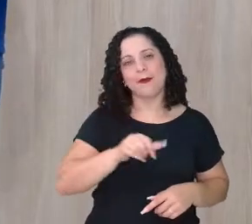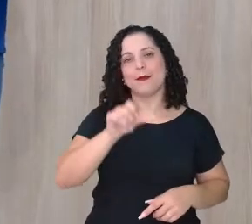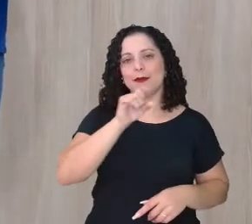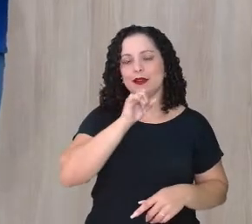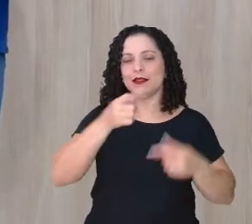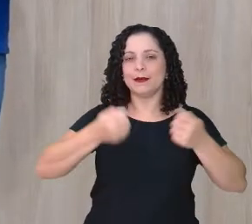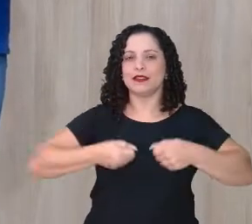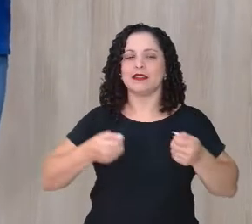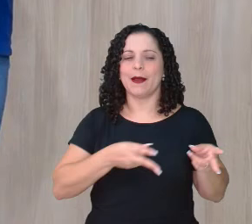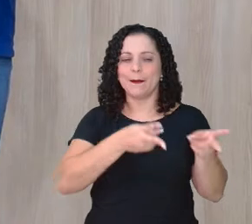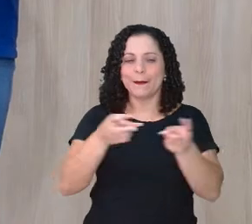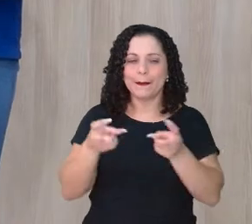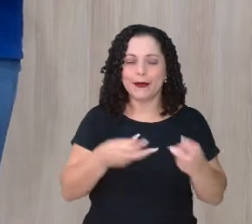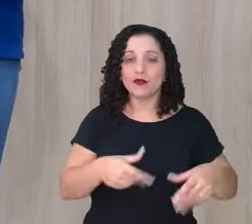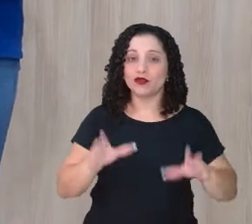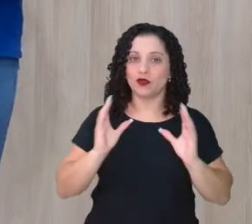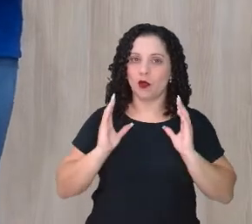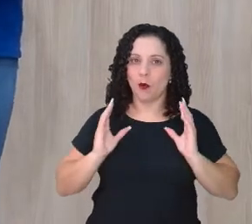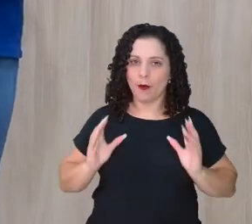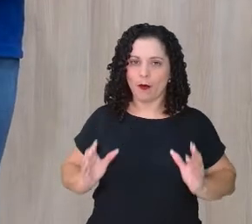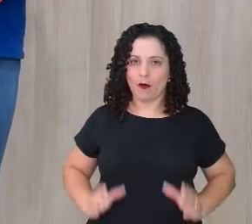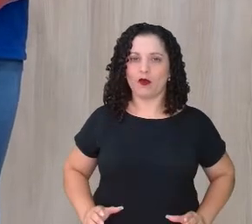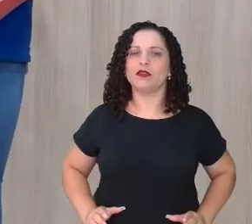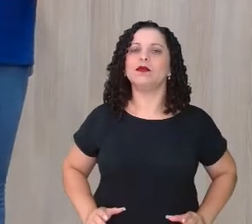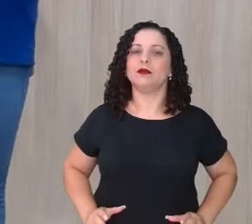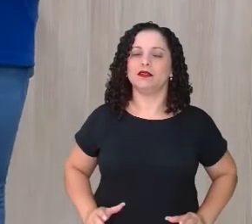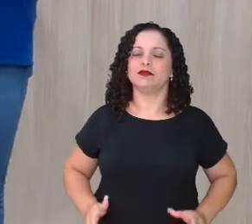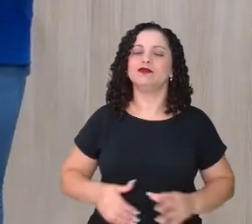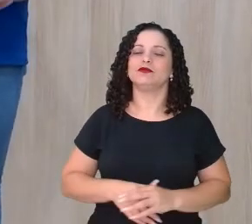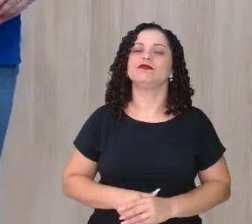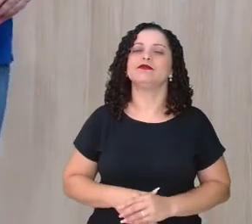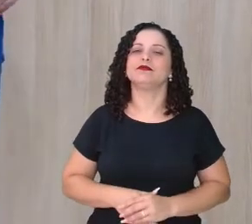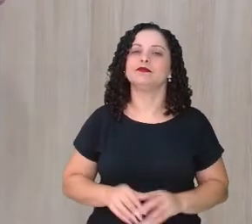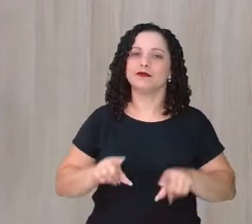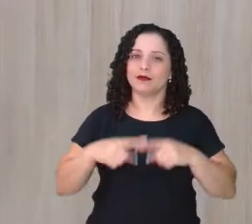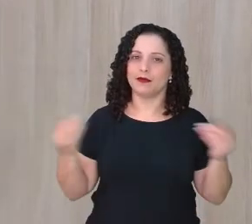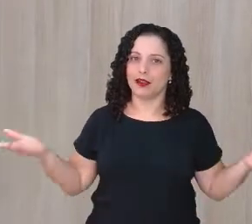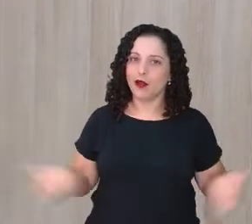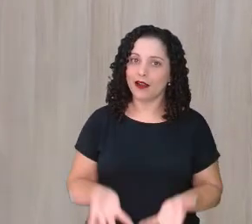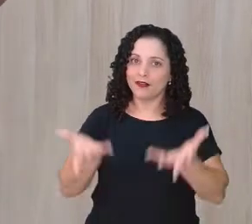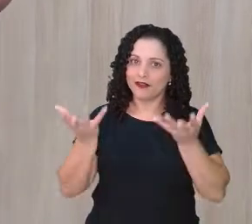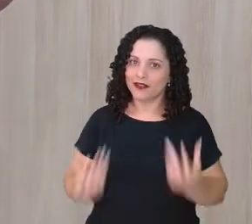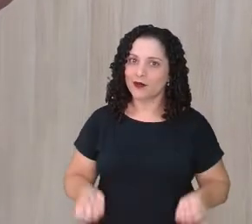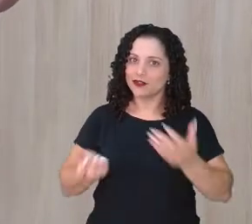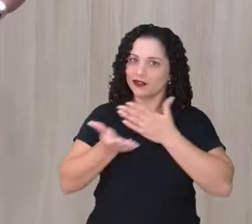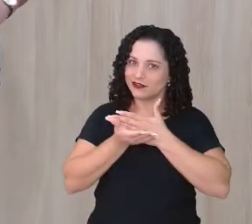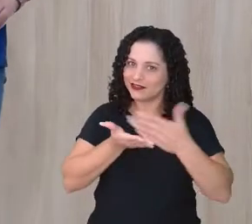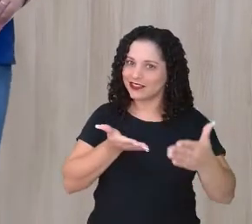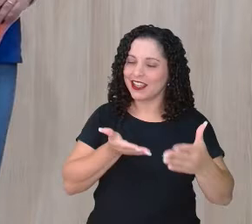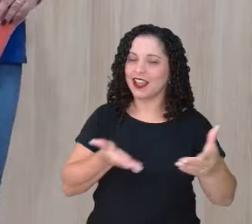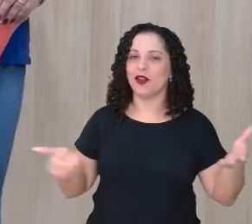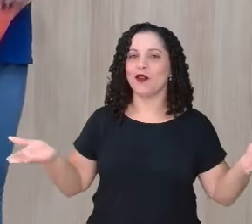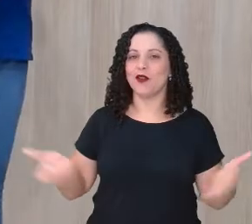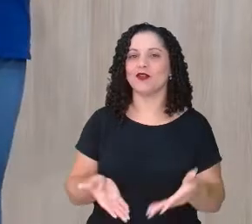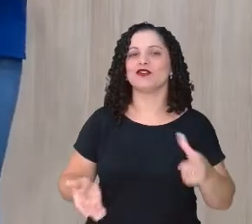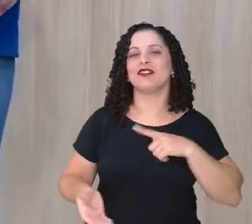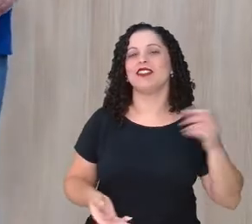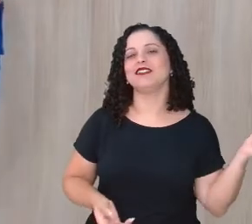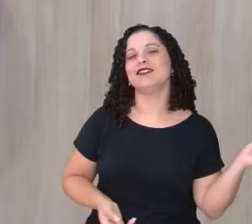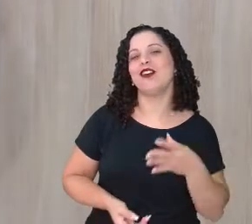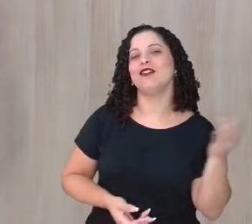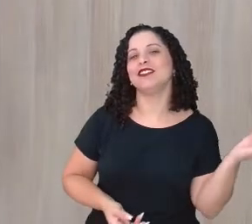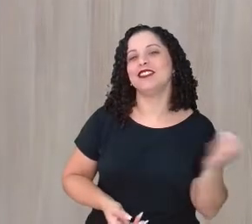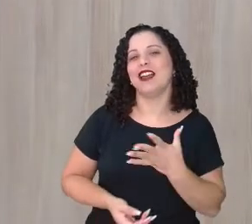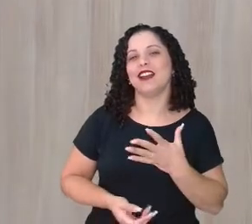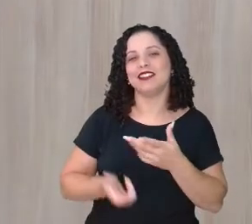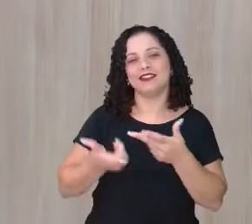alguns comportamentos para completar aí a questão do diagnóstico. Mas vamos caminhar, que hoje tem novidade, não é, pessoal? A gente vai